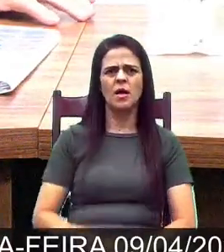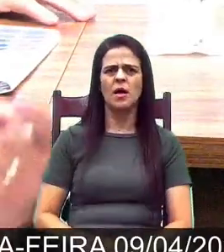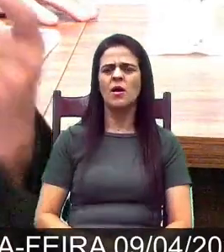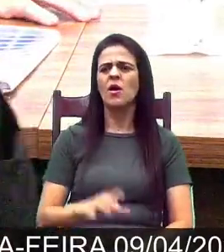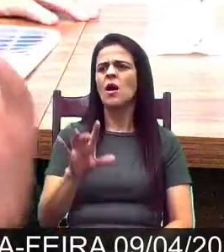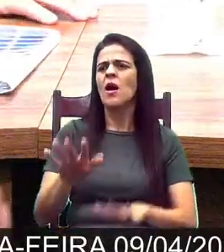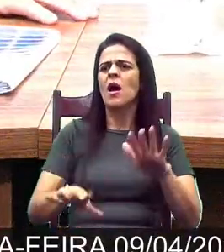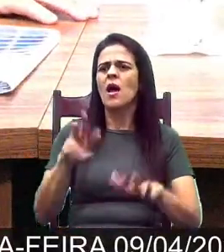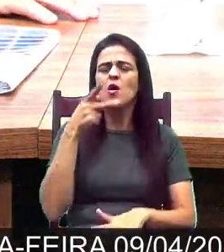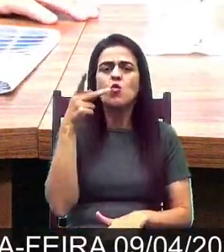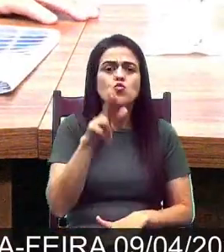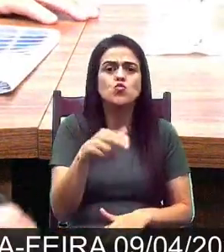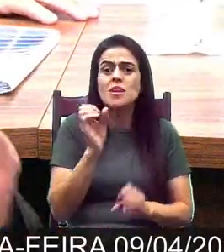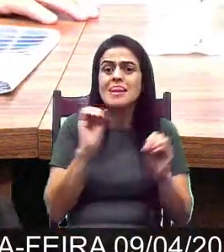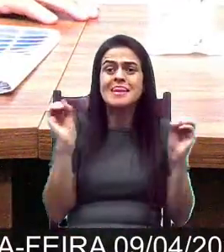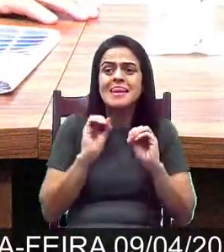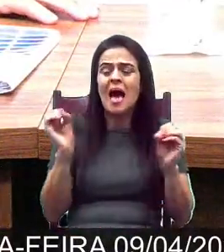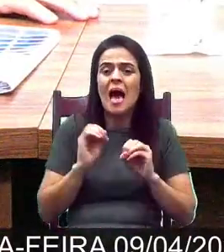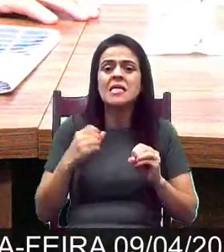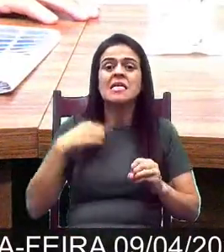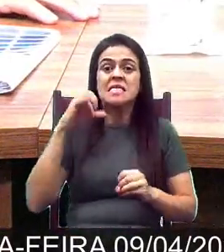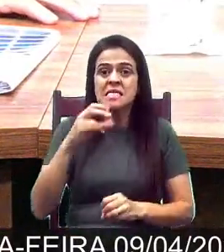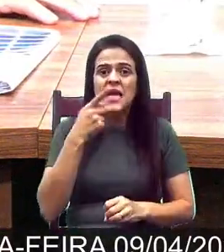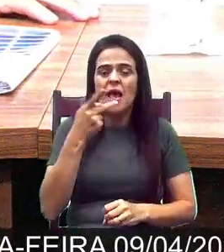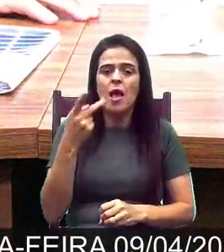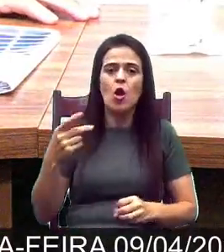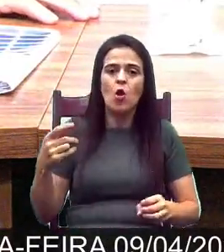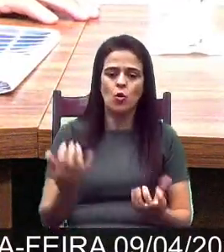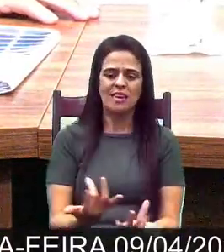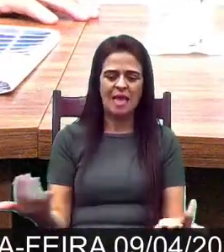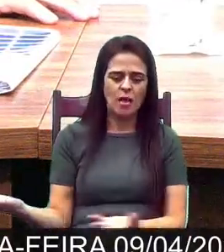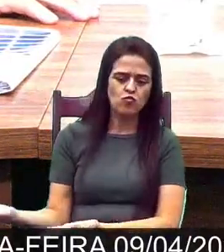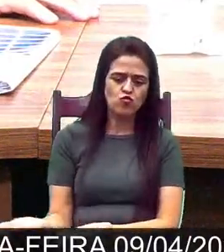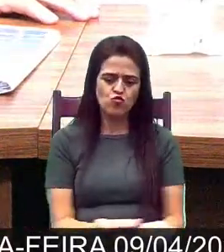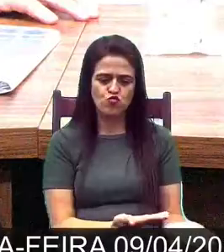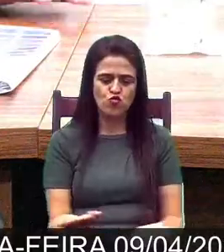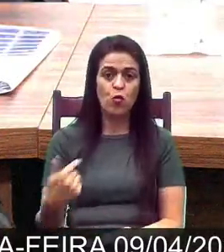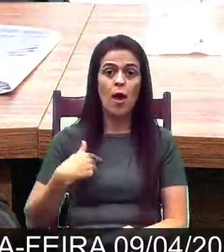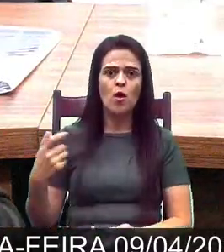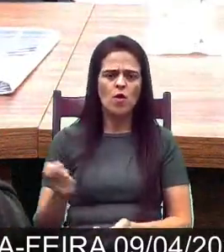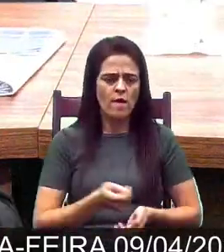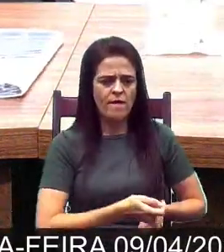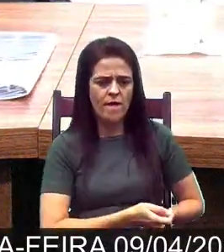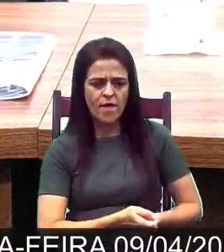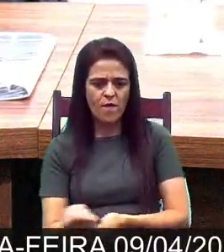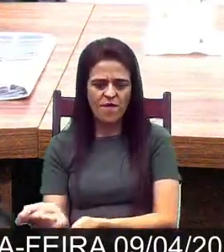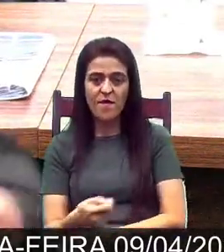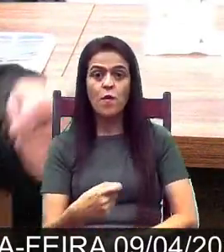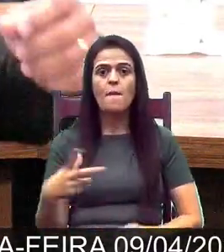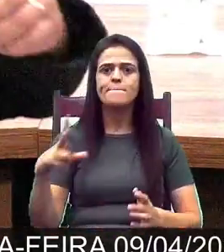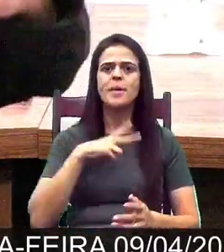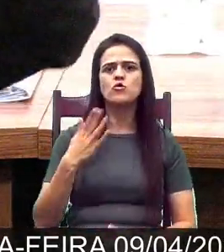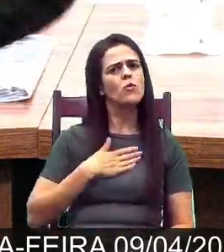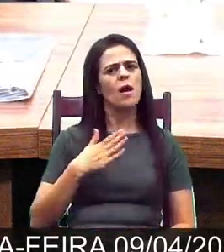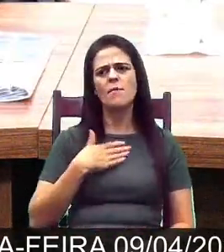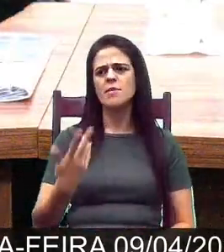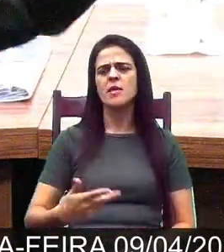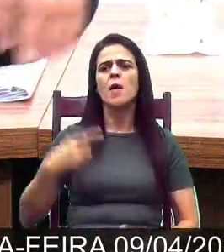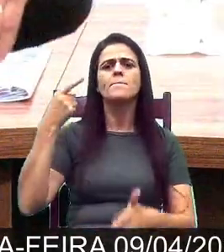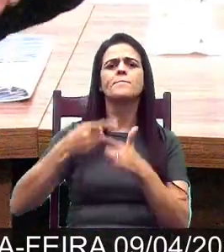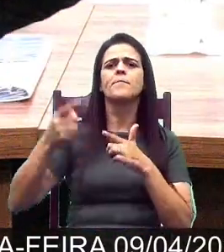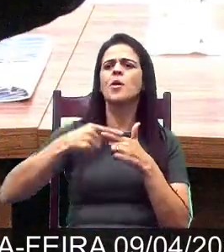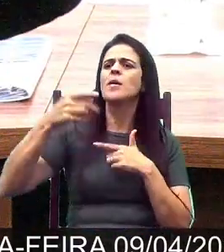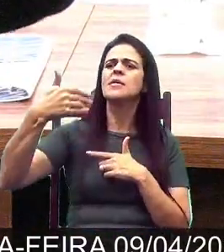não toco nada da prefeitura. Respeito demais tudo que é da prefeitura, não põe a mão num nada. Quiser criar bicho lá,